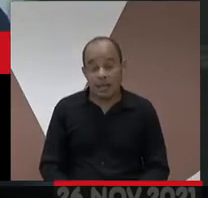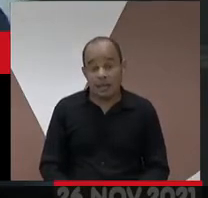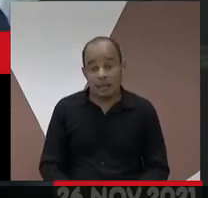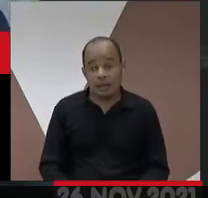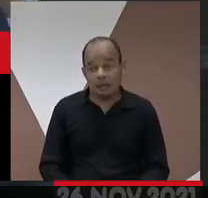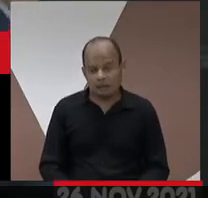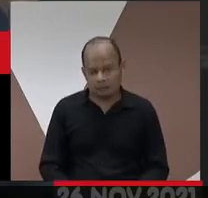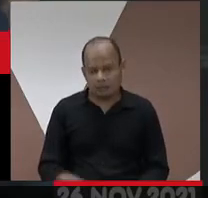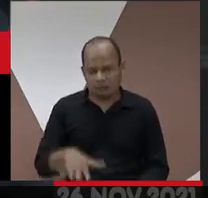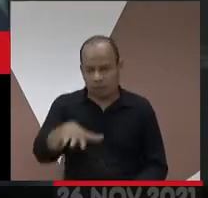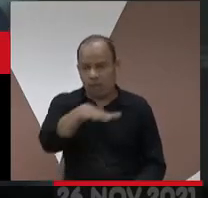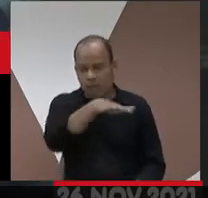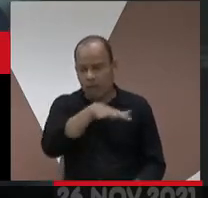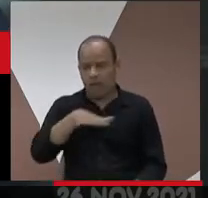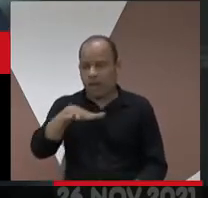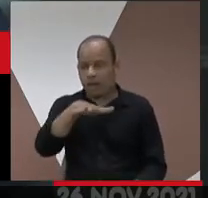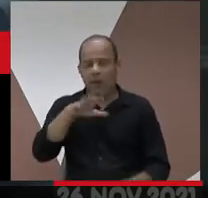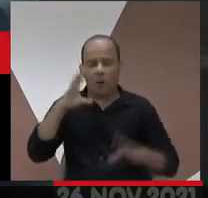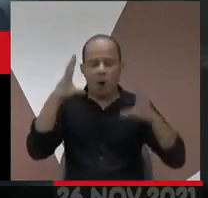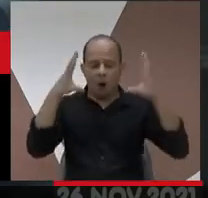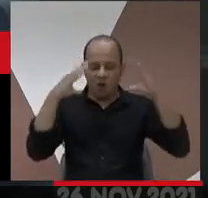confortável, amplo,